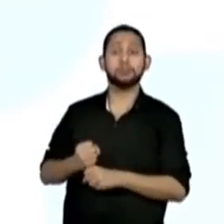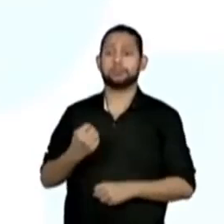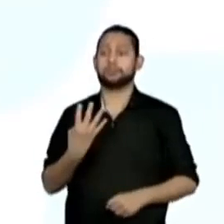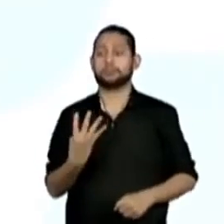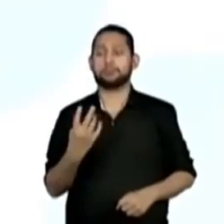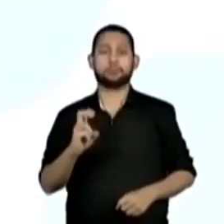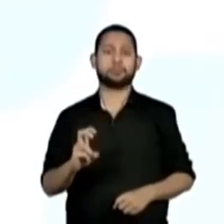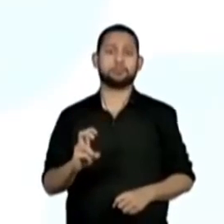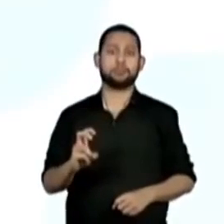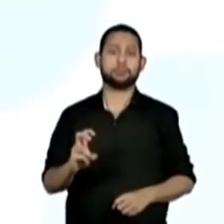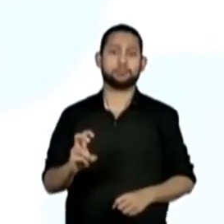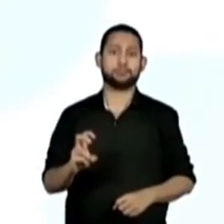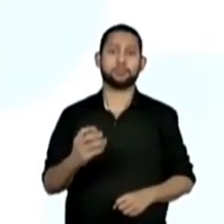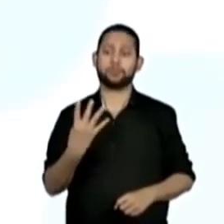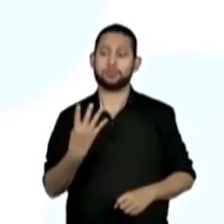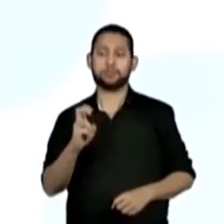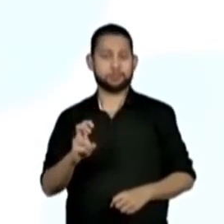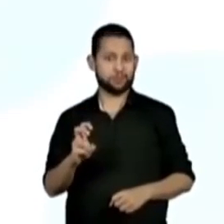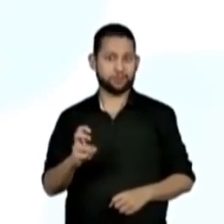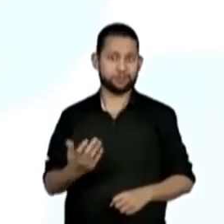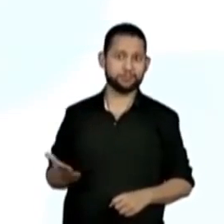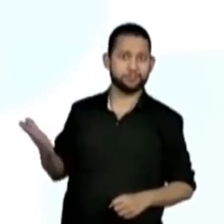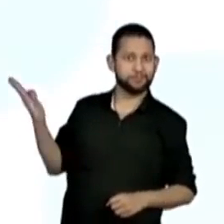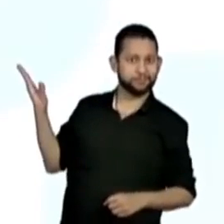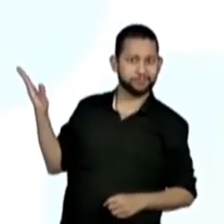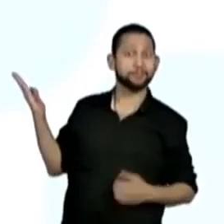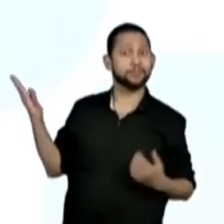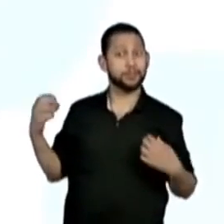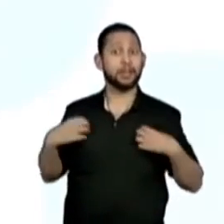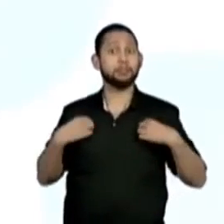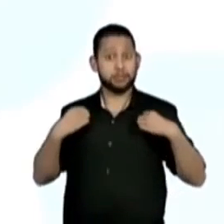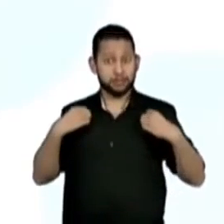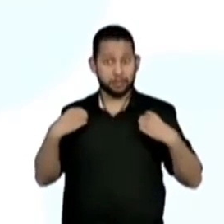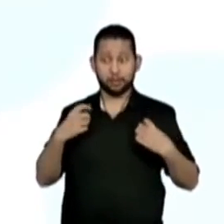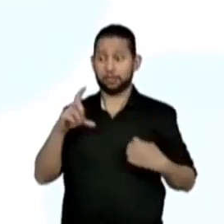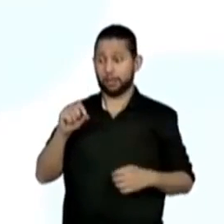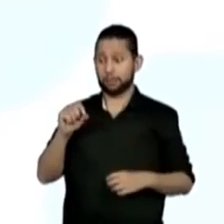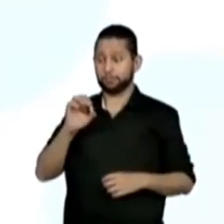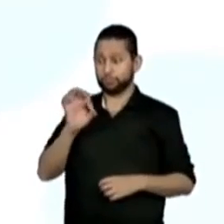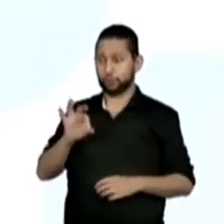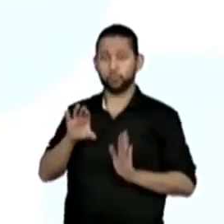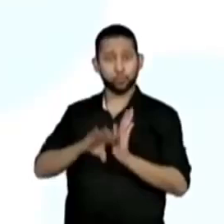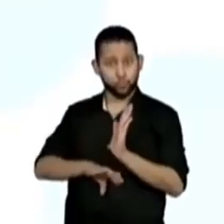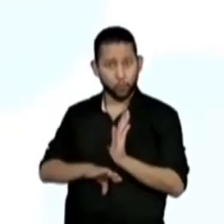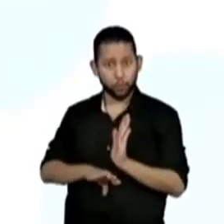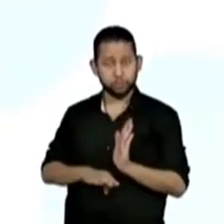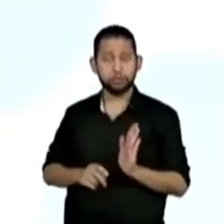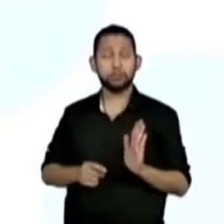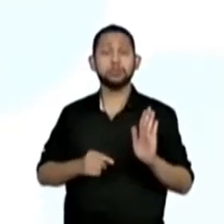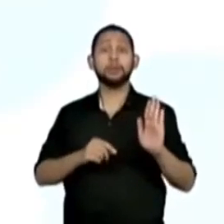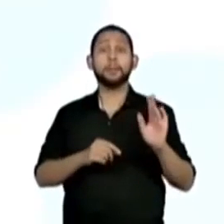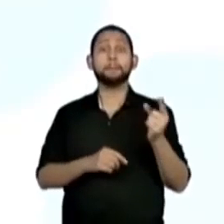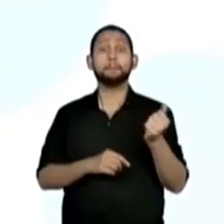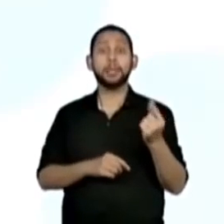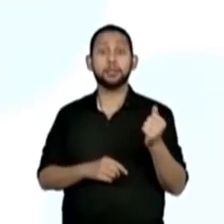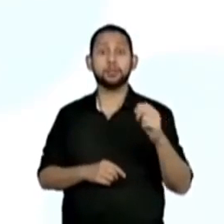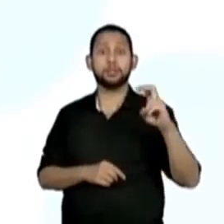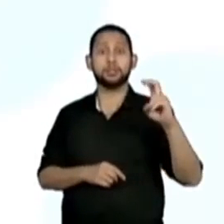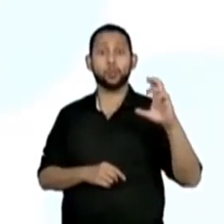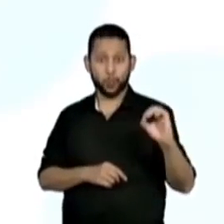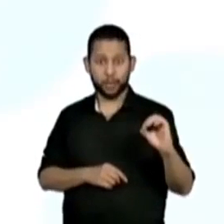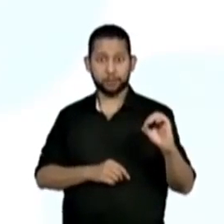45 R 45 Esse é o valor da camiseta regata para o pagamento à